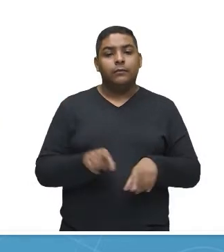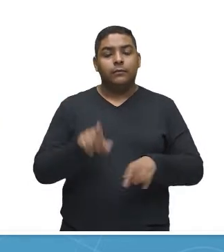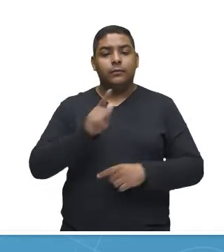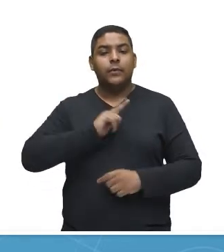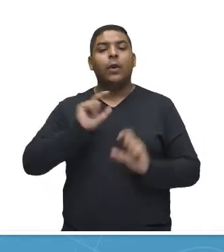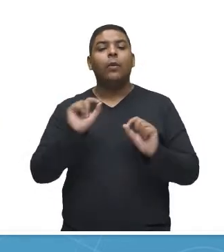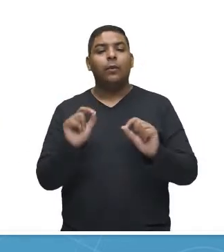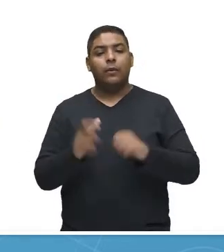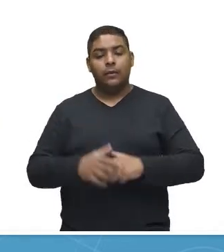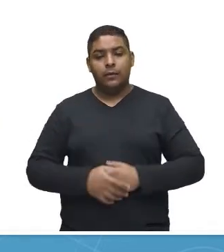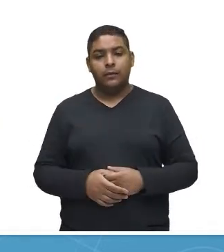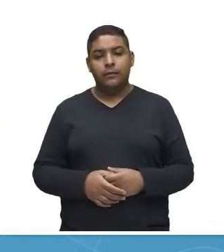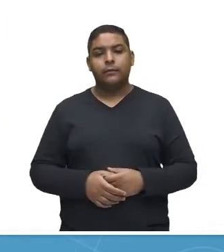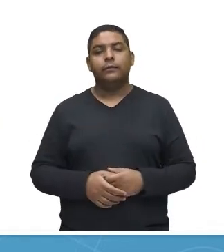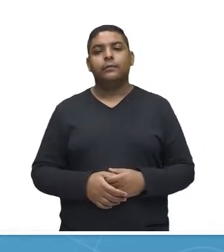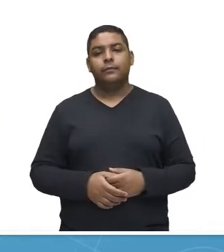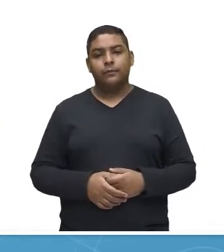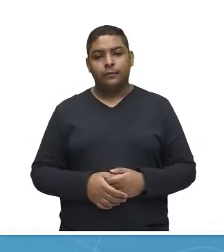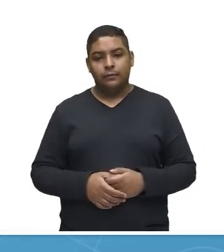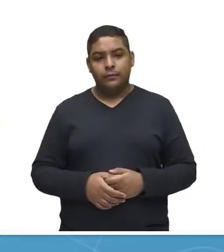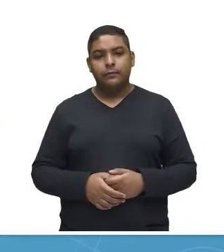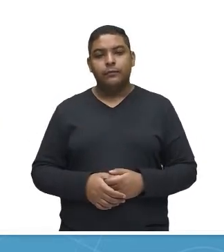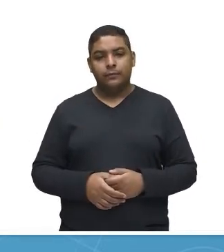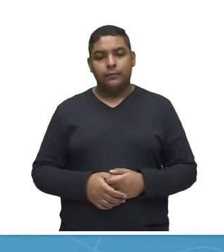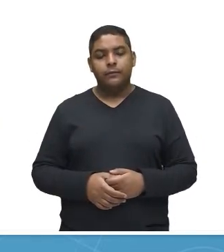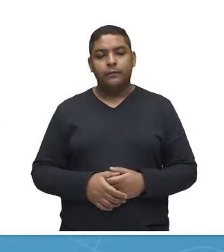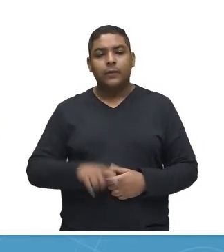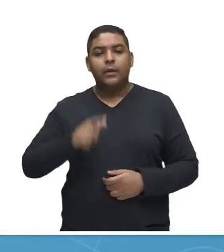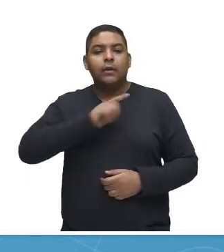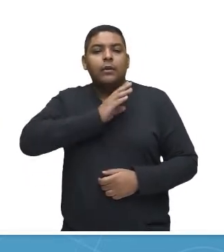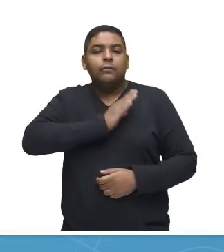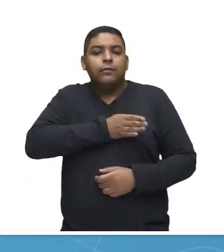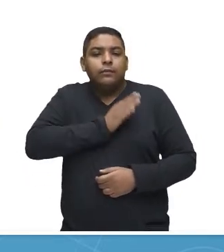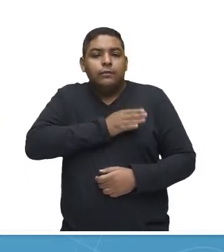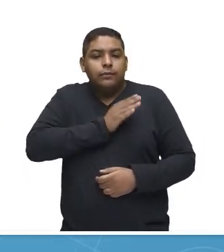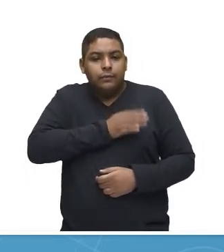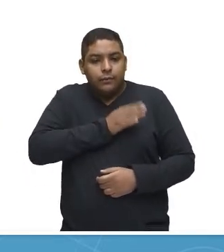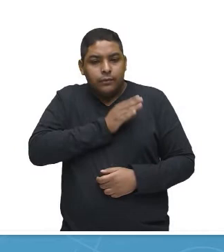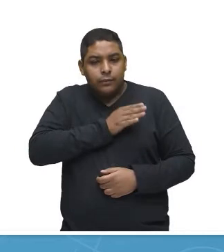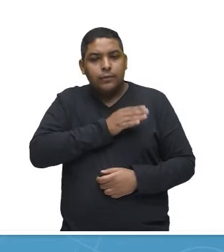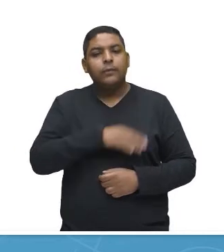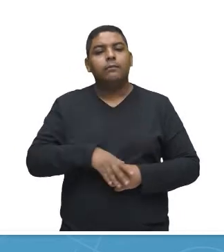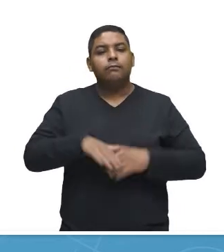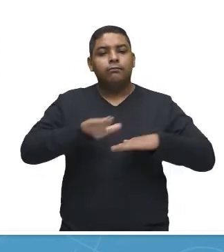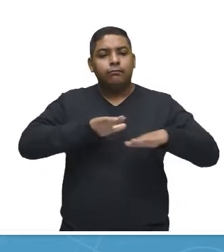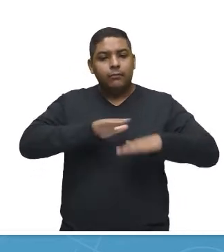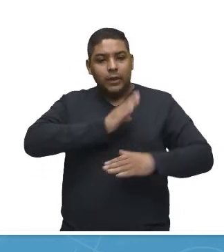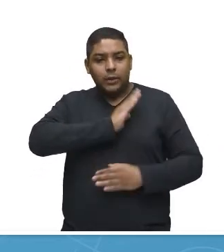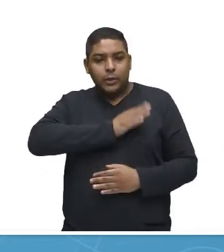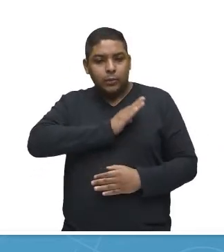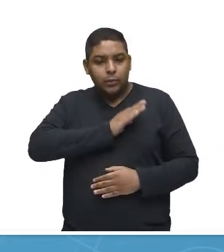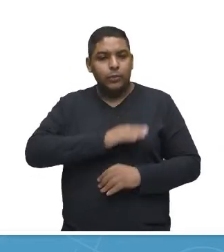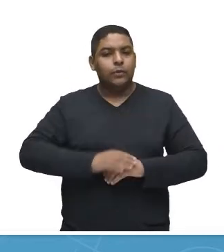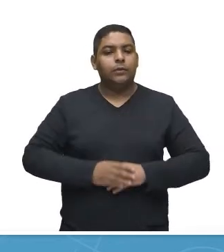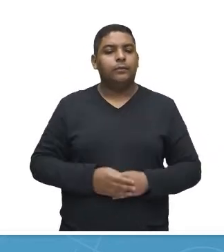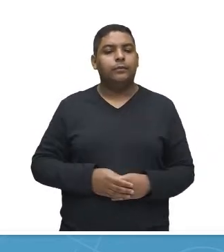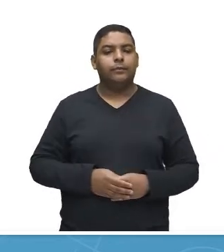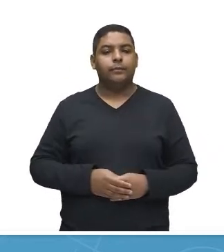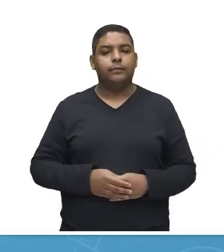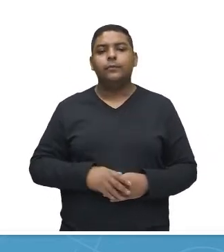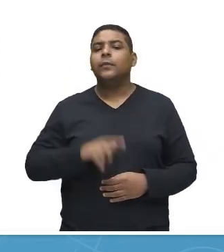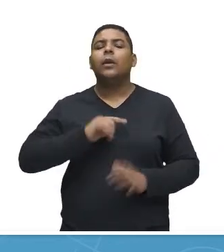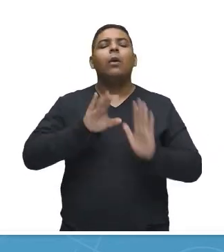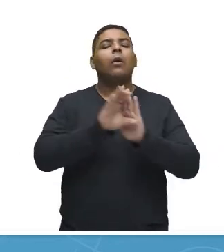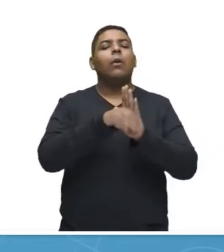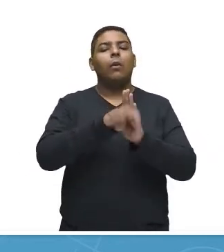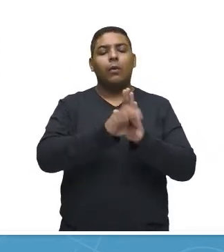aqui algo relacionado à frequência cardíaca, tá? Então, primeiro eu vou dizer a vocês o conceito de